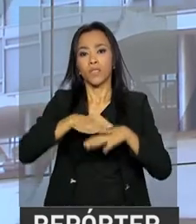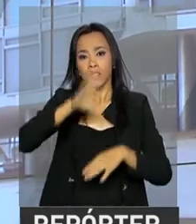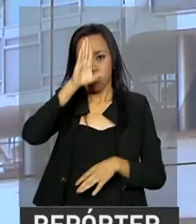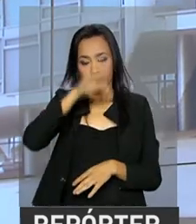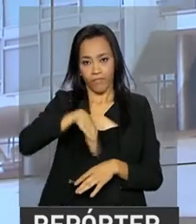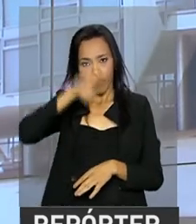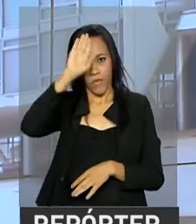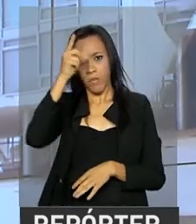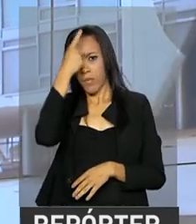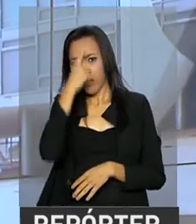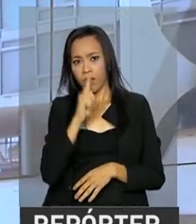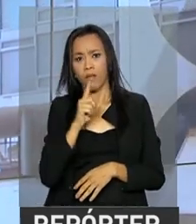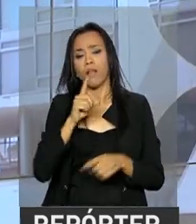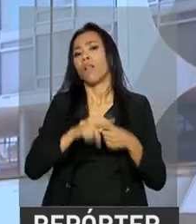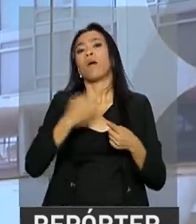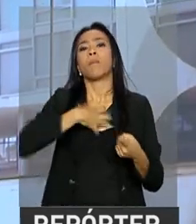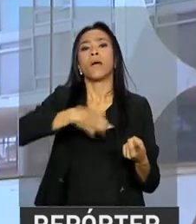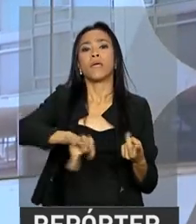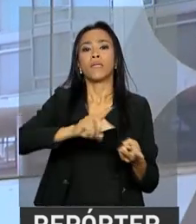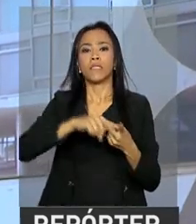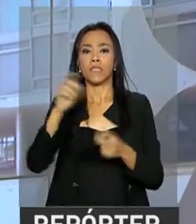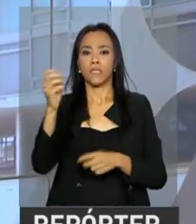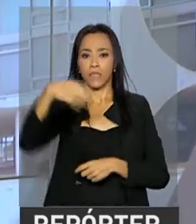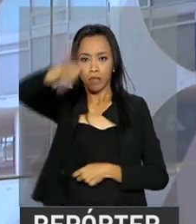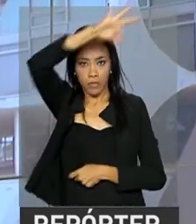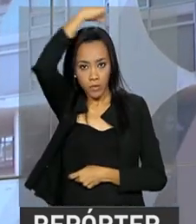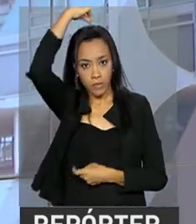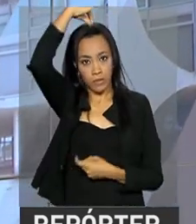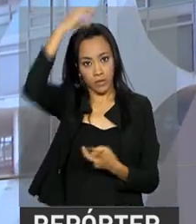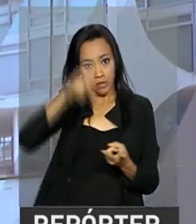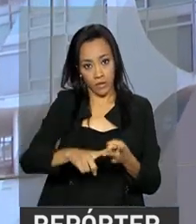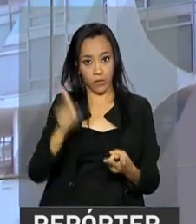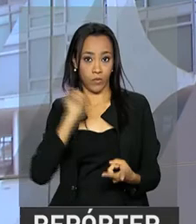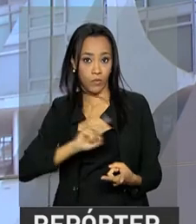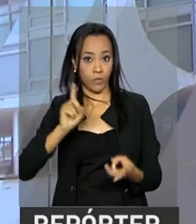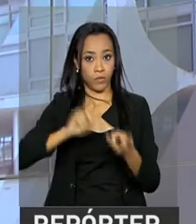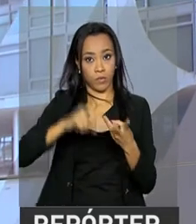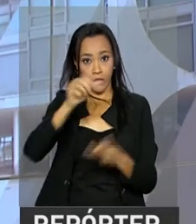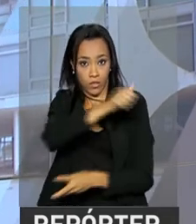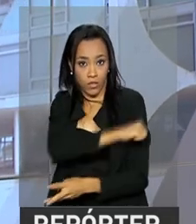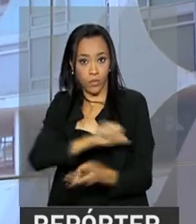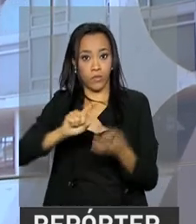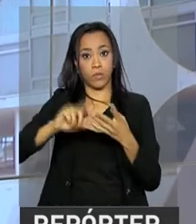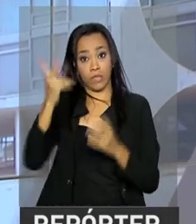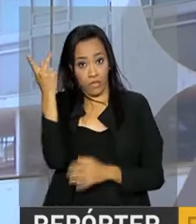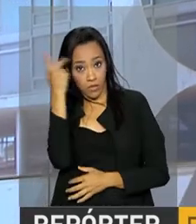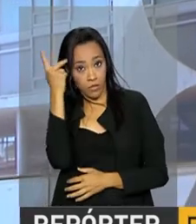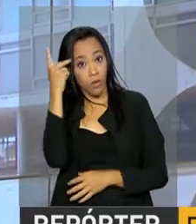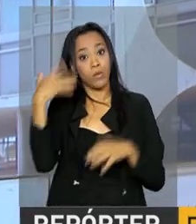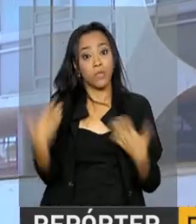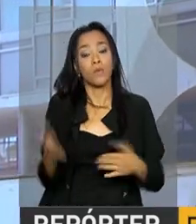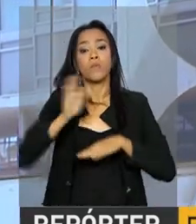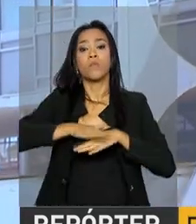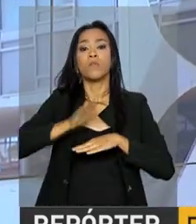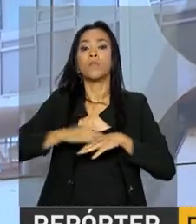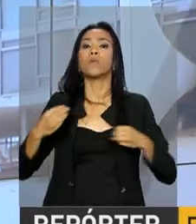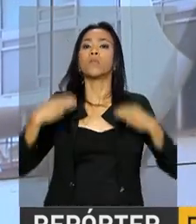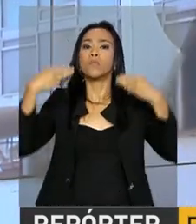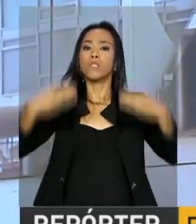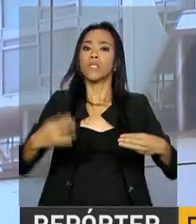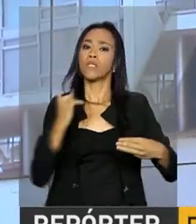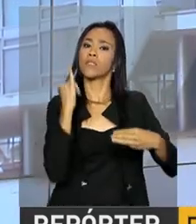espírito santo minas gerais rio de janeiro e são paulo segundo o ministério da saúde já foram